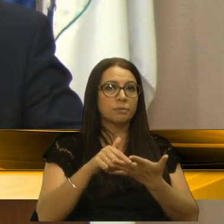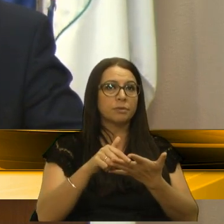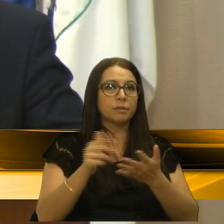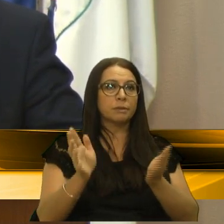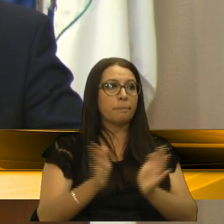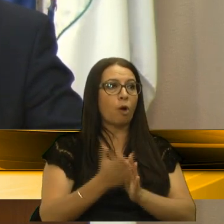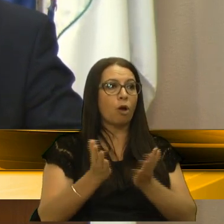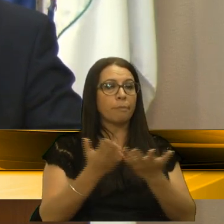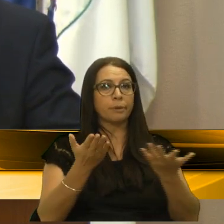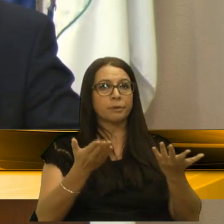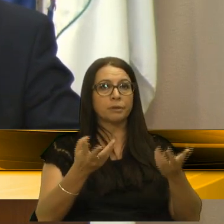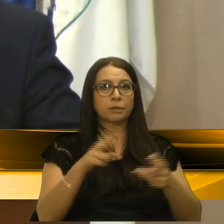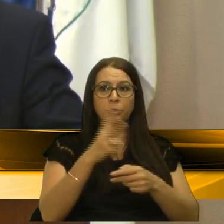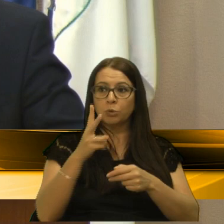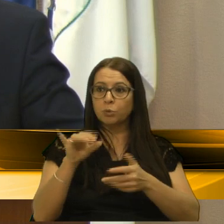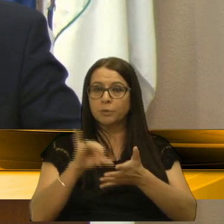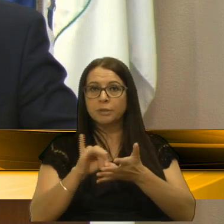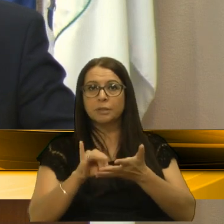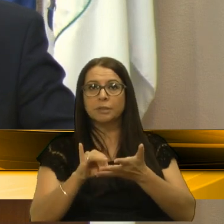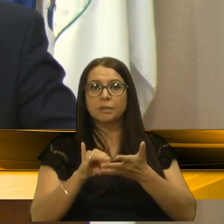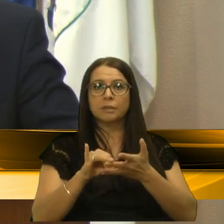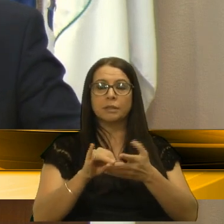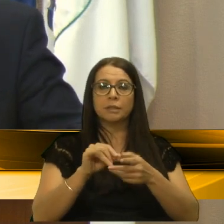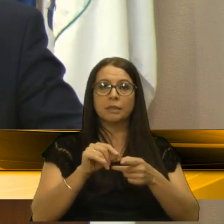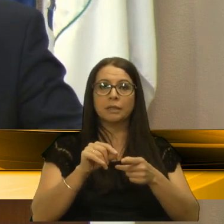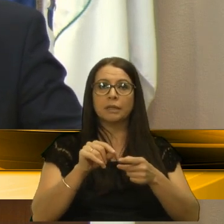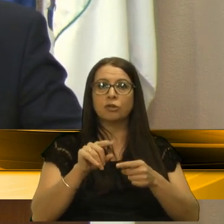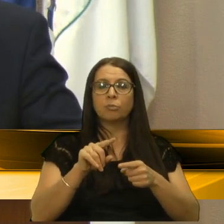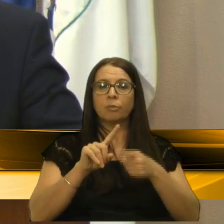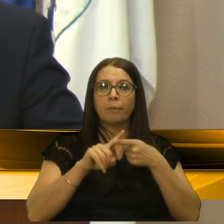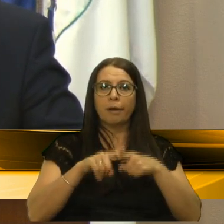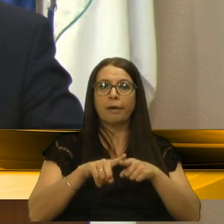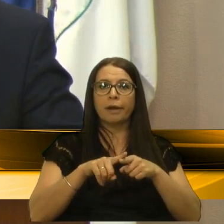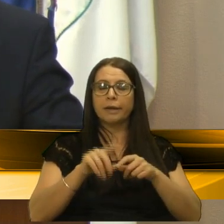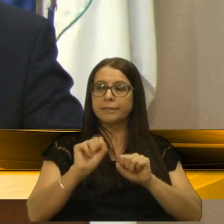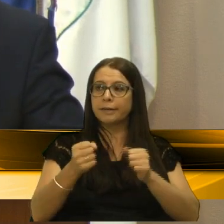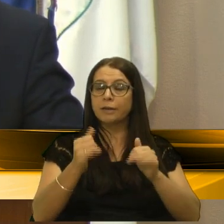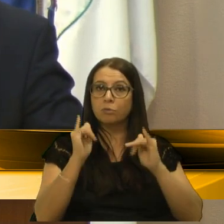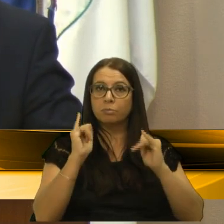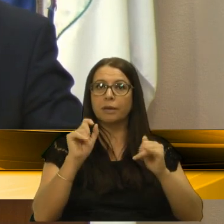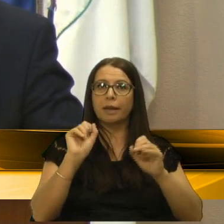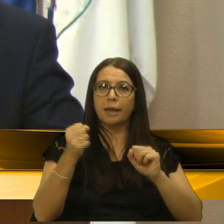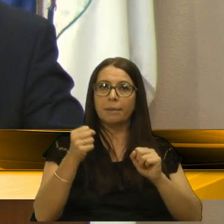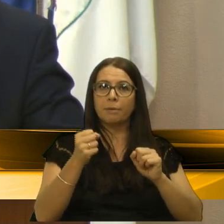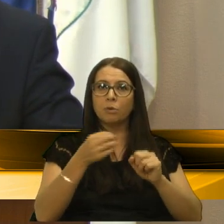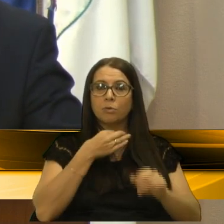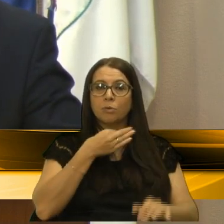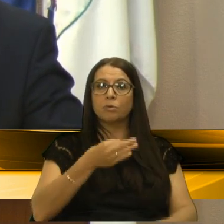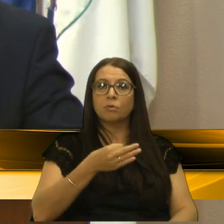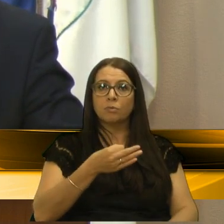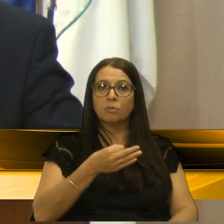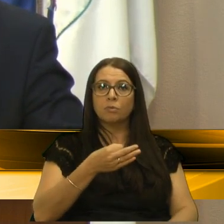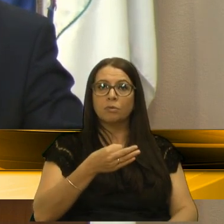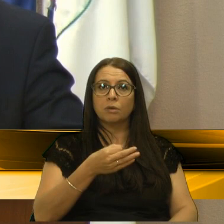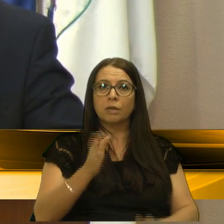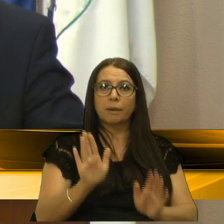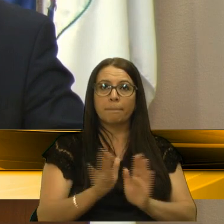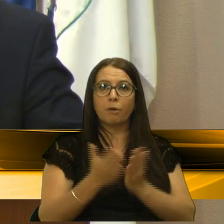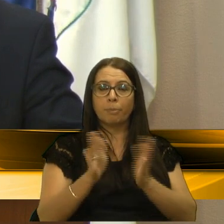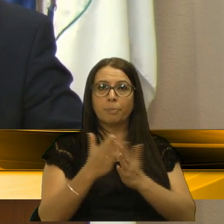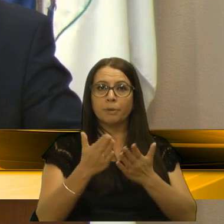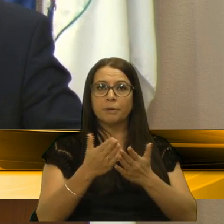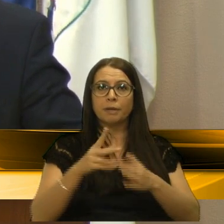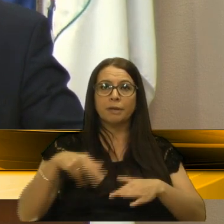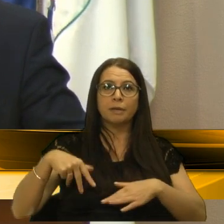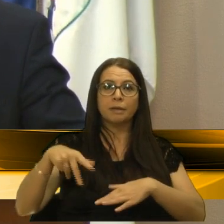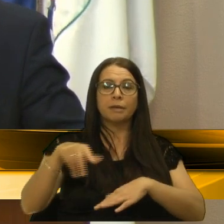pobres que procuram o centro, que querem o parque, eles detonam os ônibus, eles quebram, é horrível ver pobre passeando